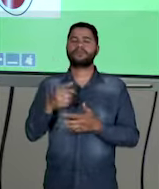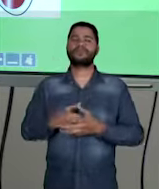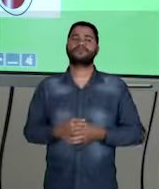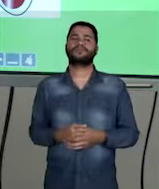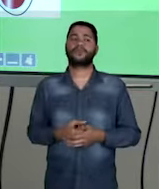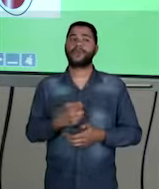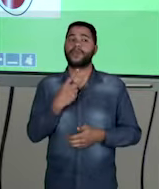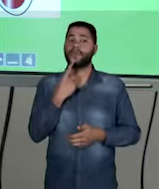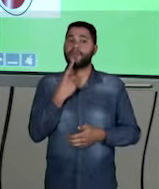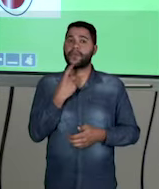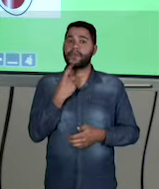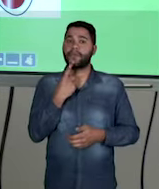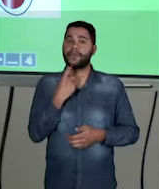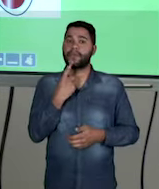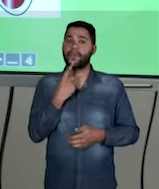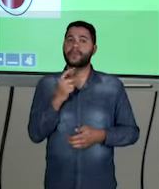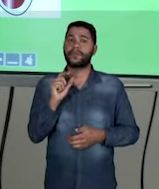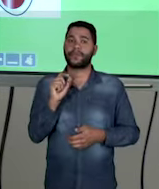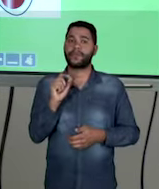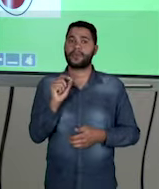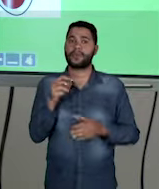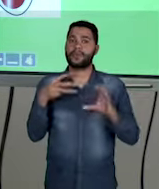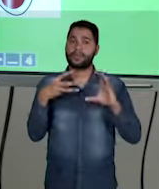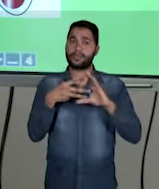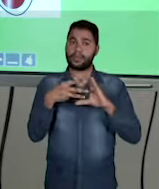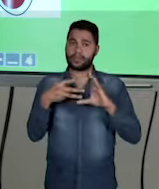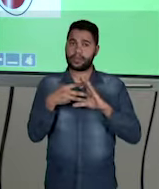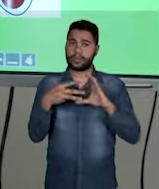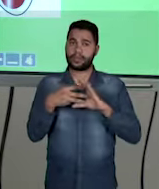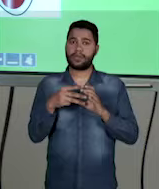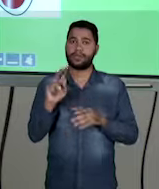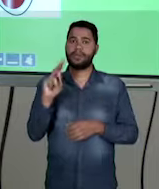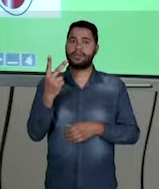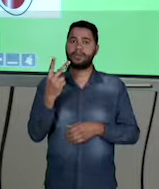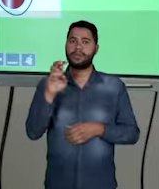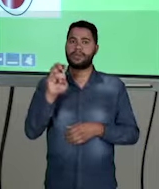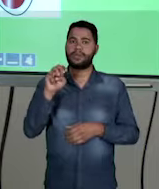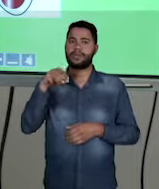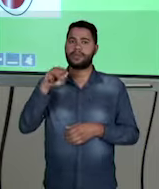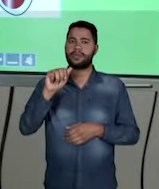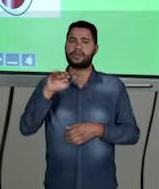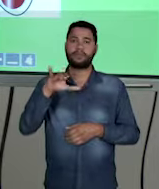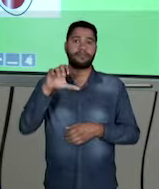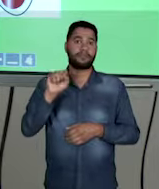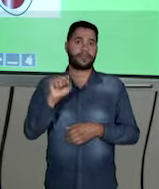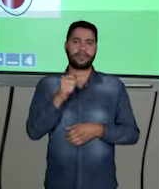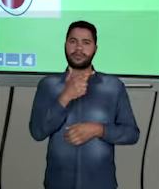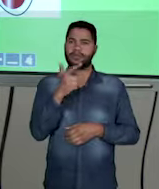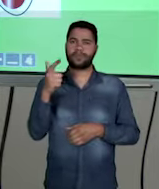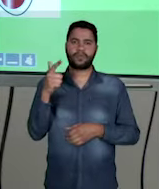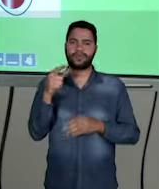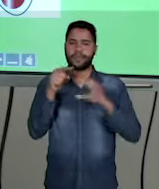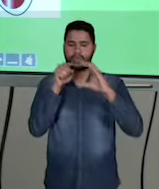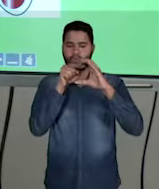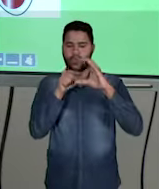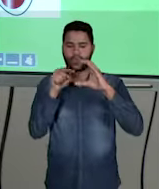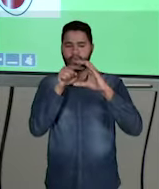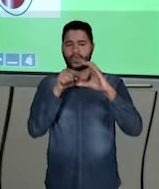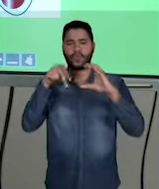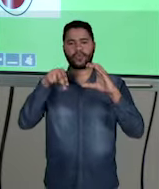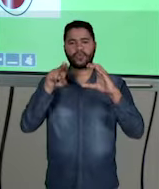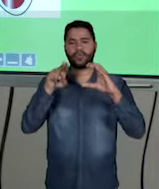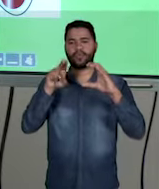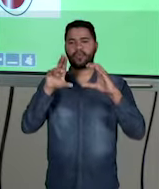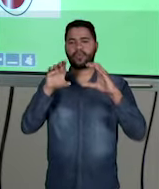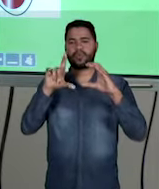em vermelho as células hemácias. As hemácias não possuem núcleo, tá, gente? Ela passa por